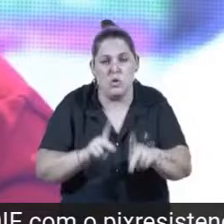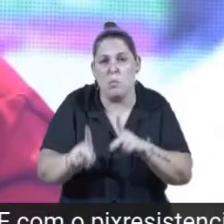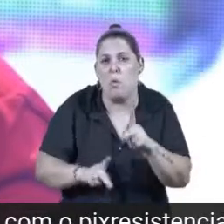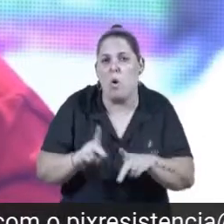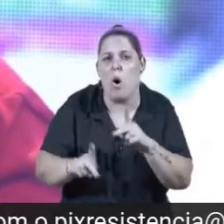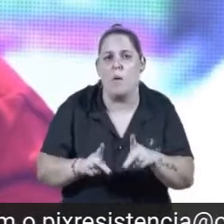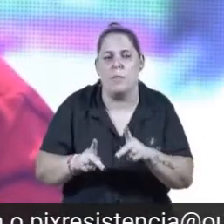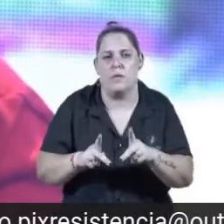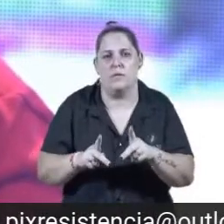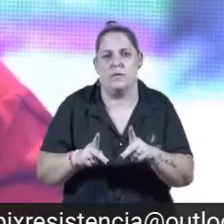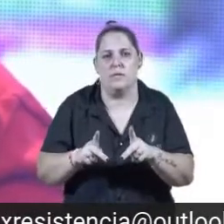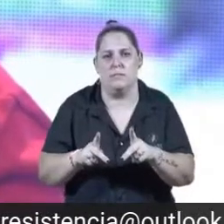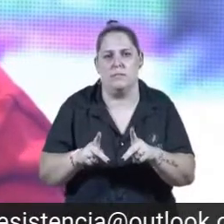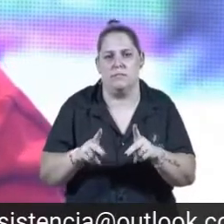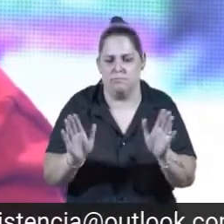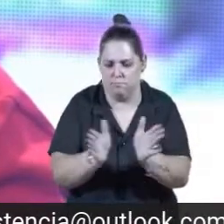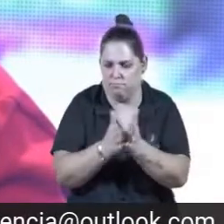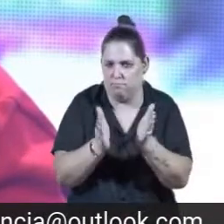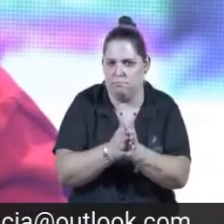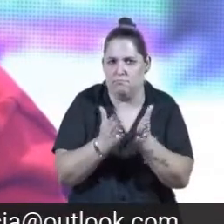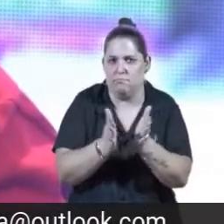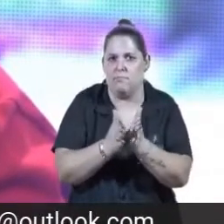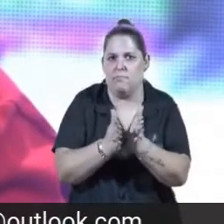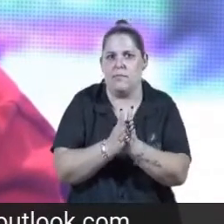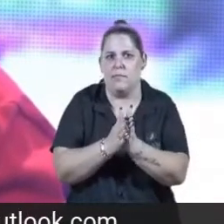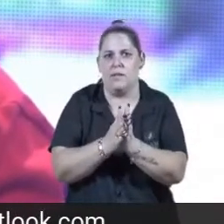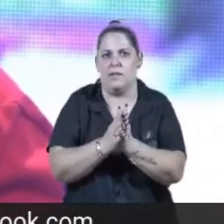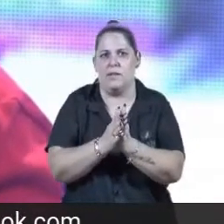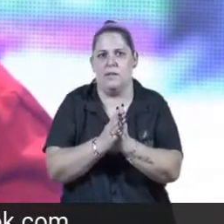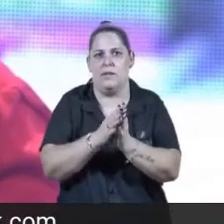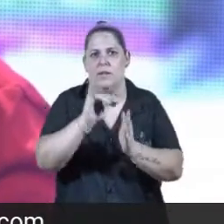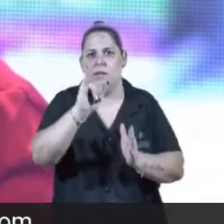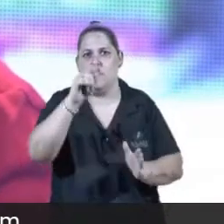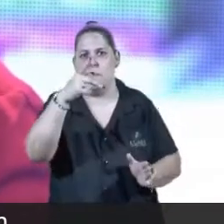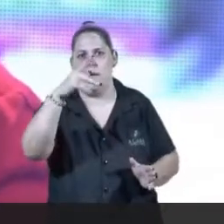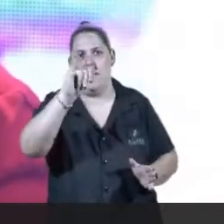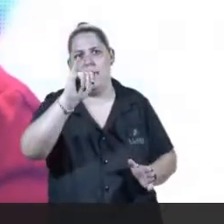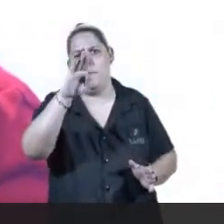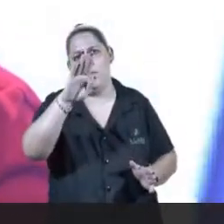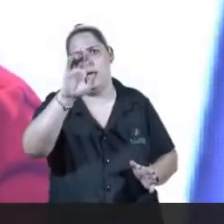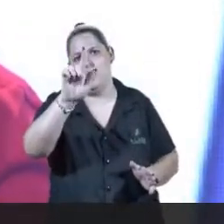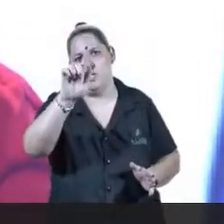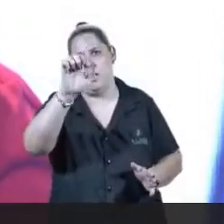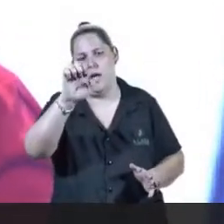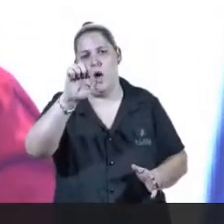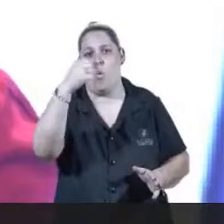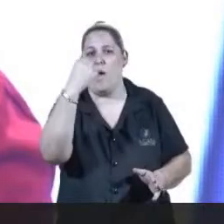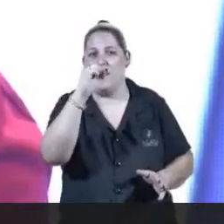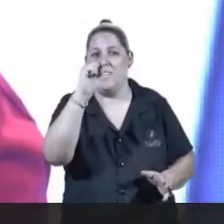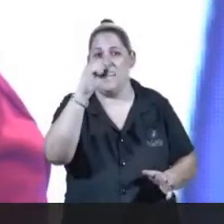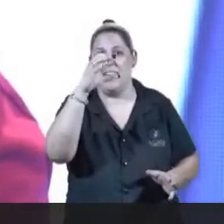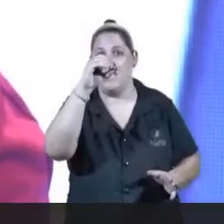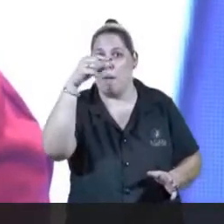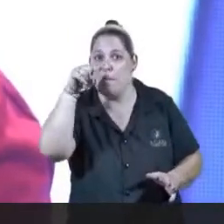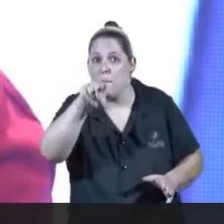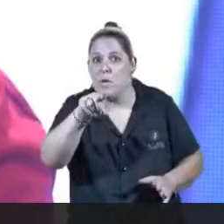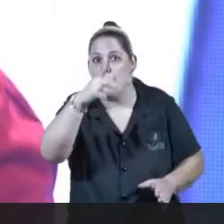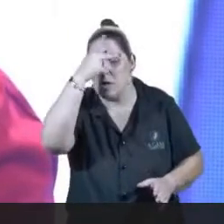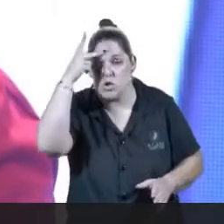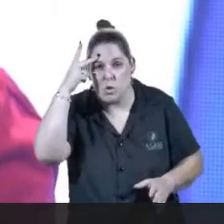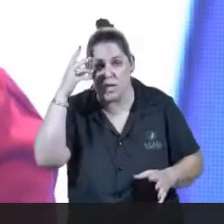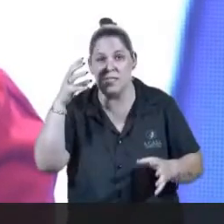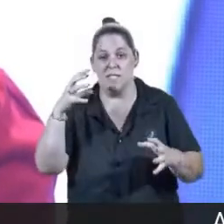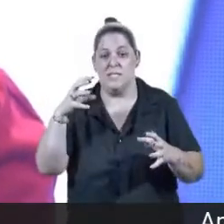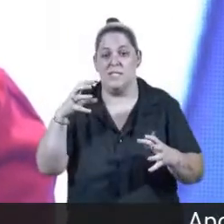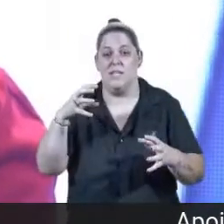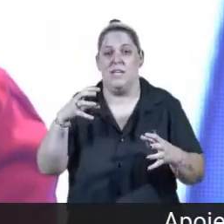PNAD, infelizmente, apontou agora do IBGE, 80 milhões em situação de pobreza e extrema pobreza. Eu quero um